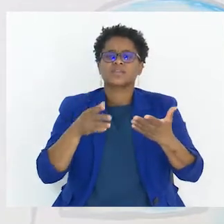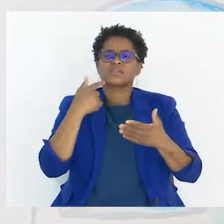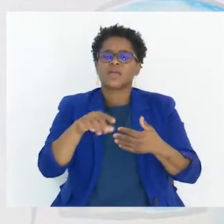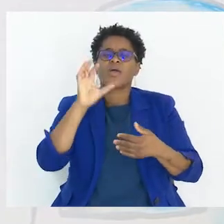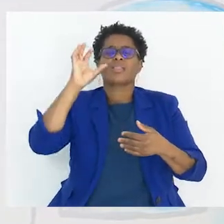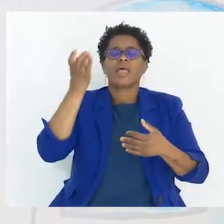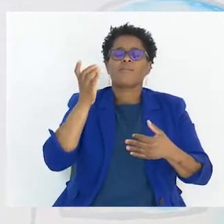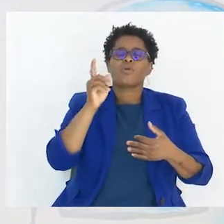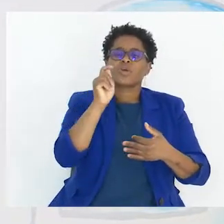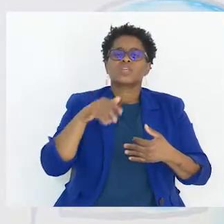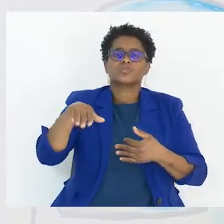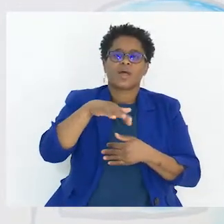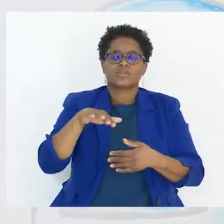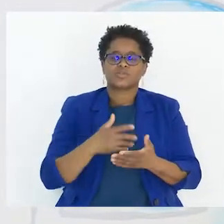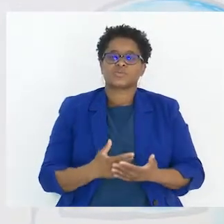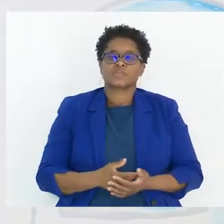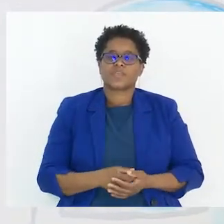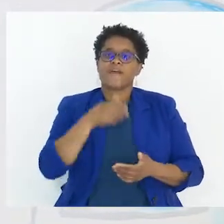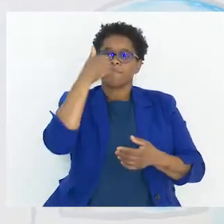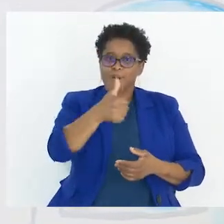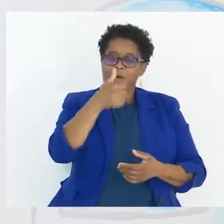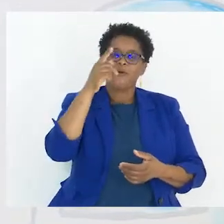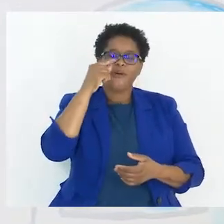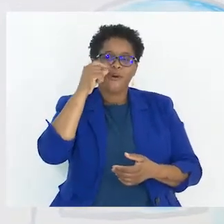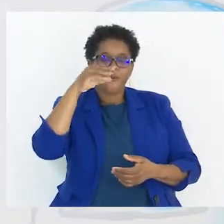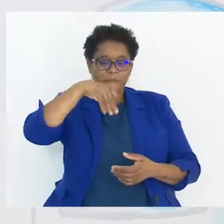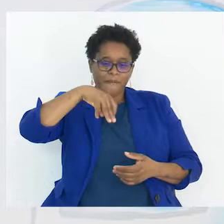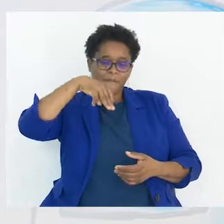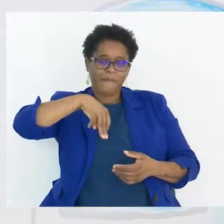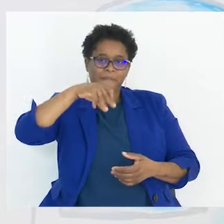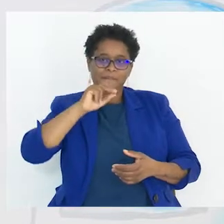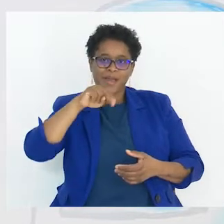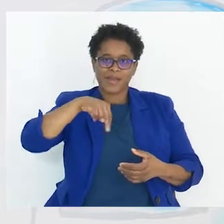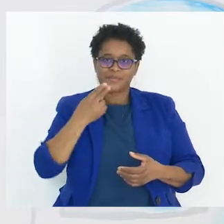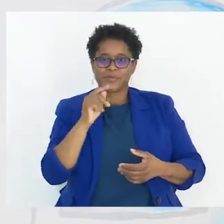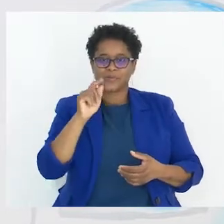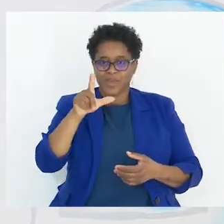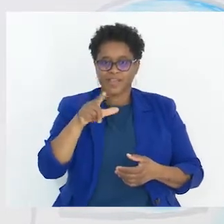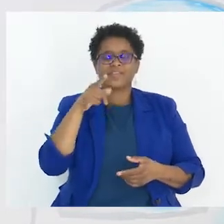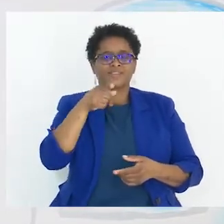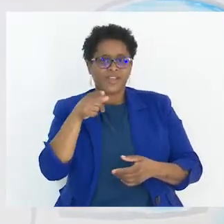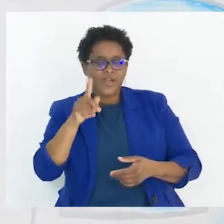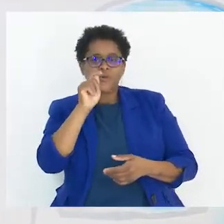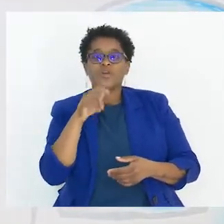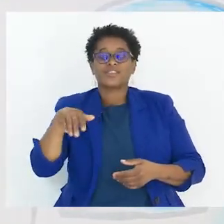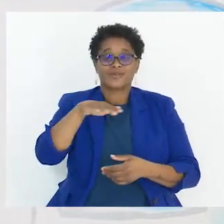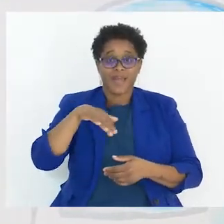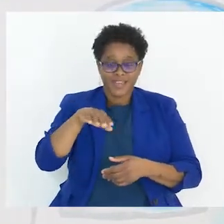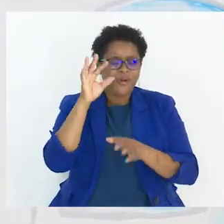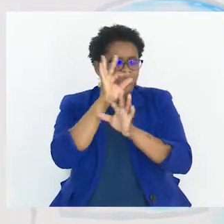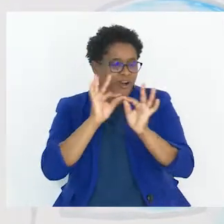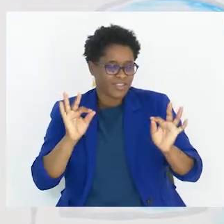tempo ou o espaço? Boa, Manuela, está a indicar o espaço. Ótimo.